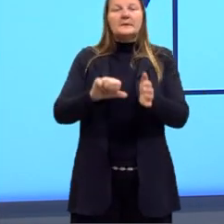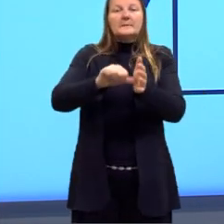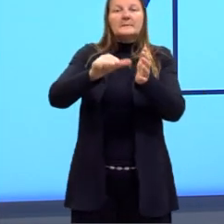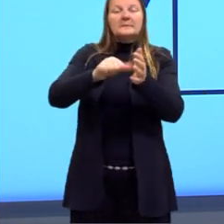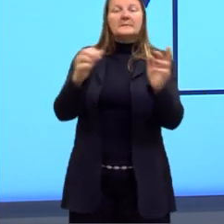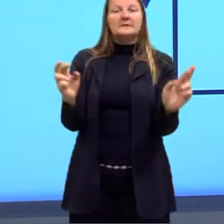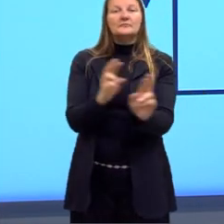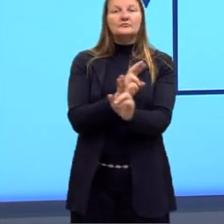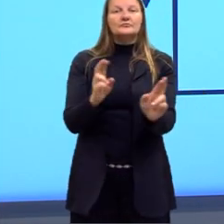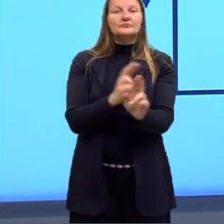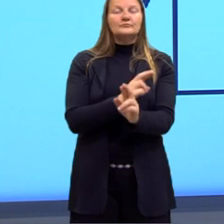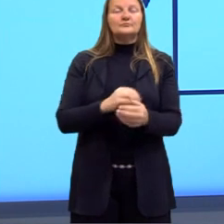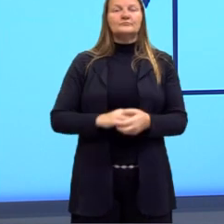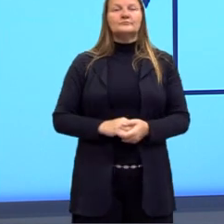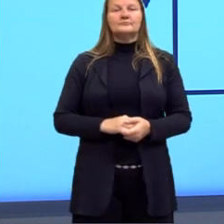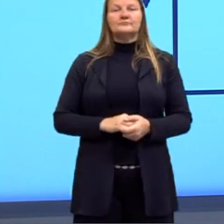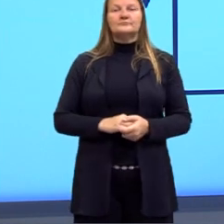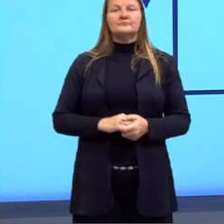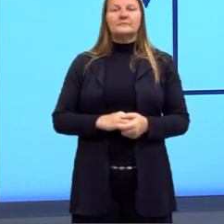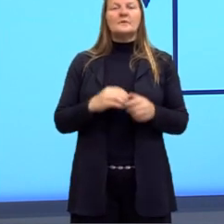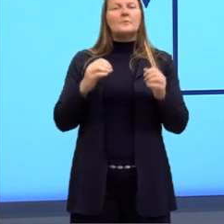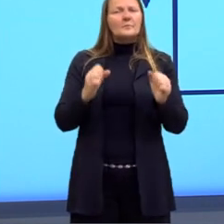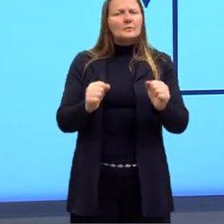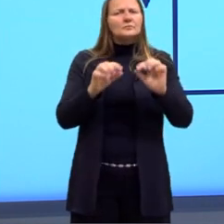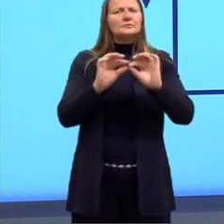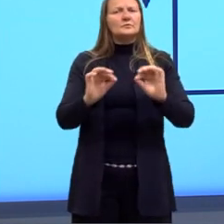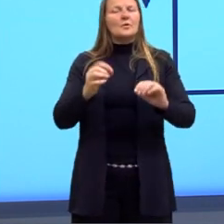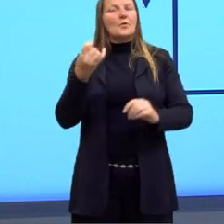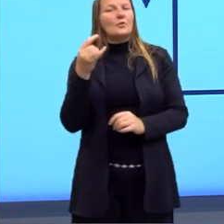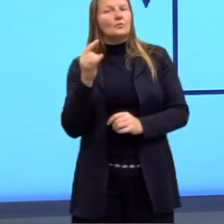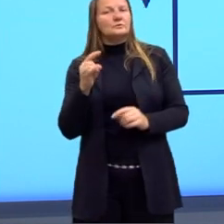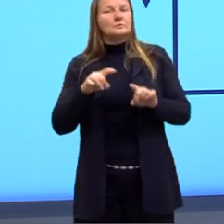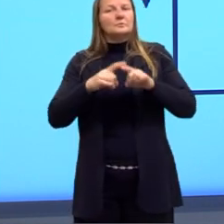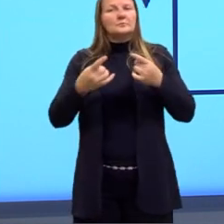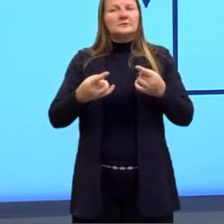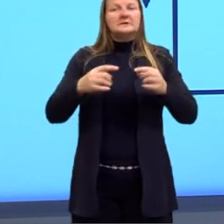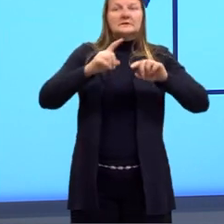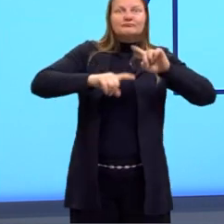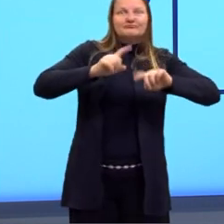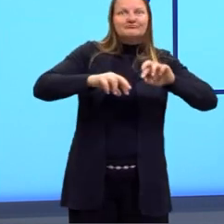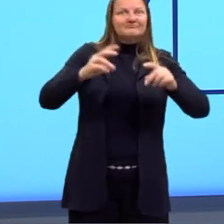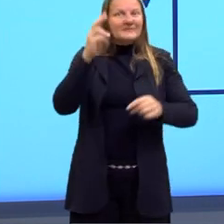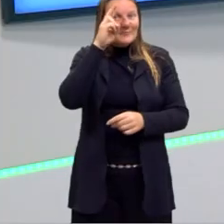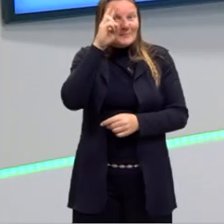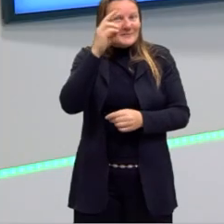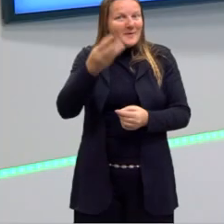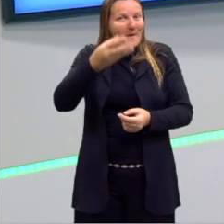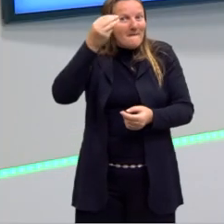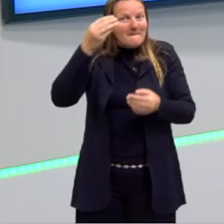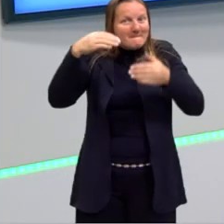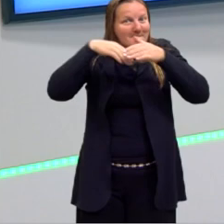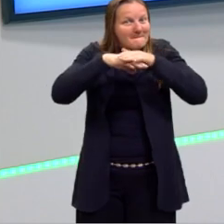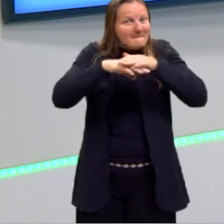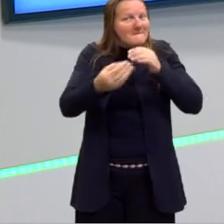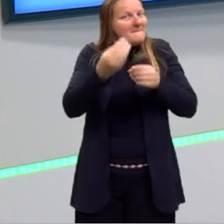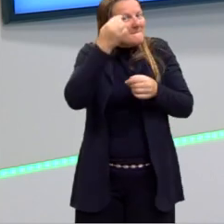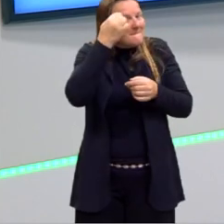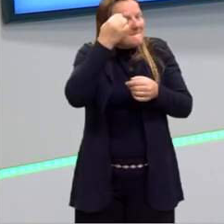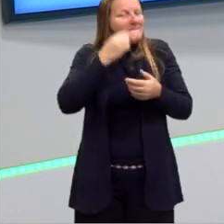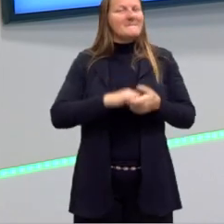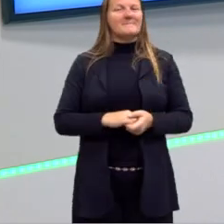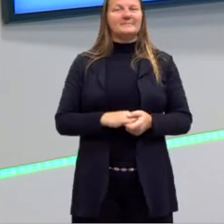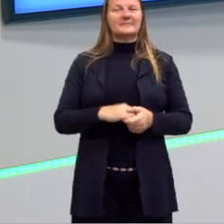primeiras relações outros podem pensar simplesmente nessa última mais claro são muitas coisas para gente lembrar né Então calma né